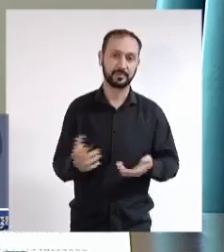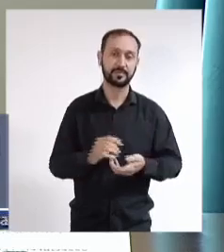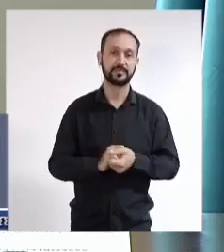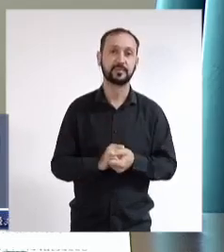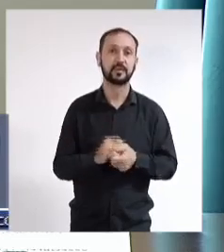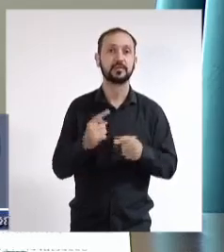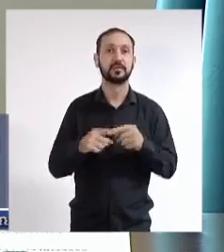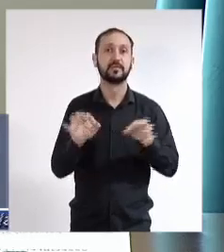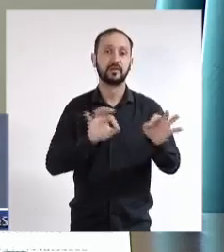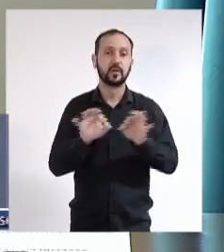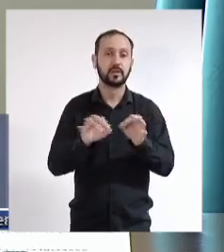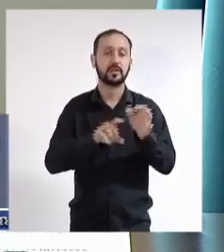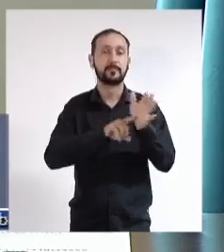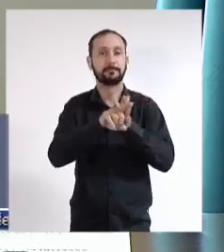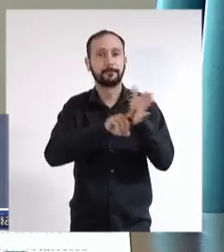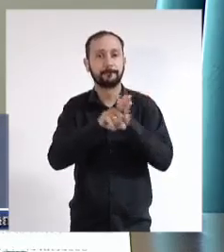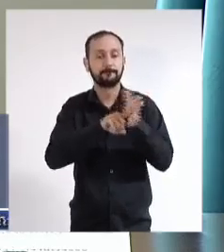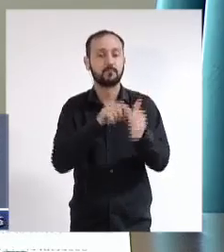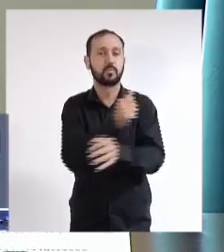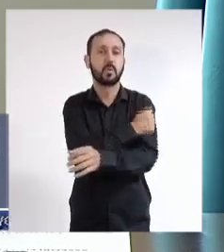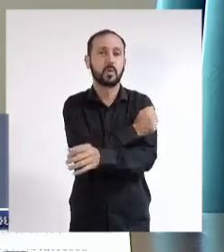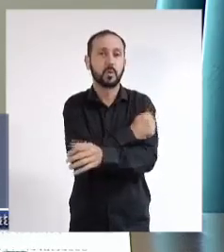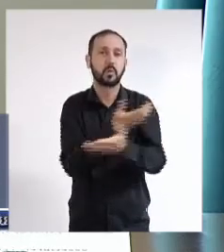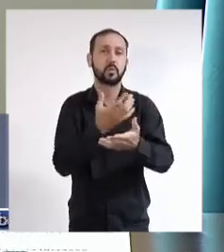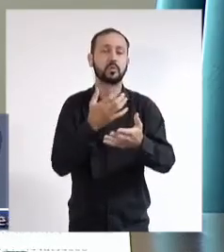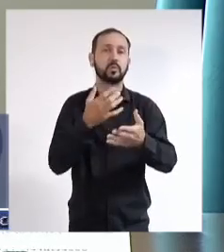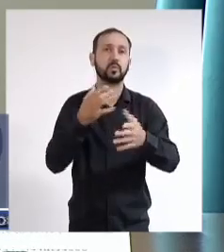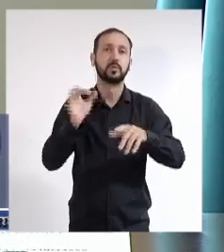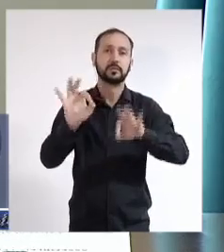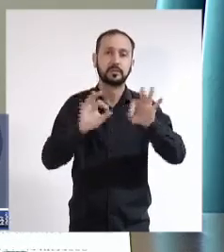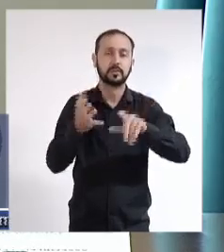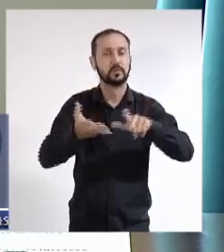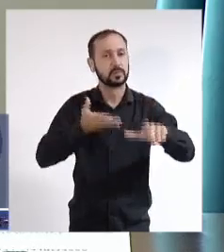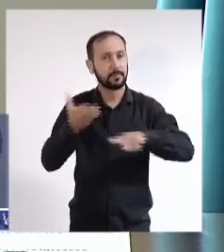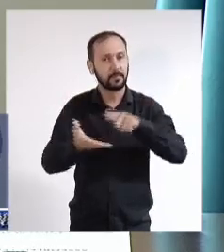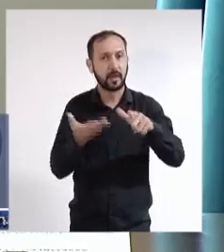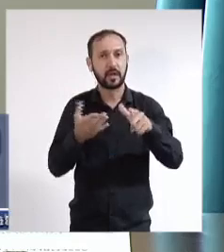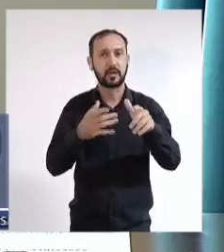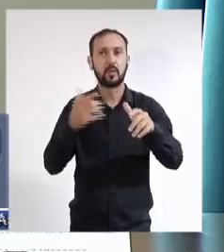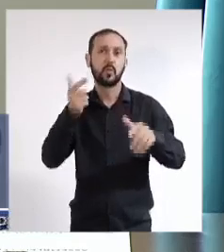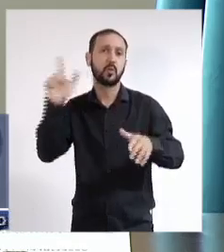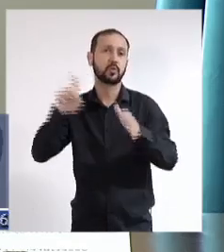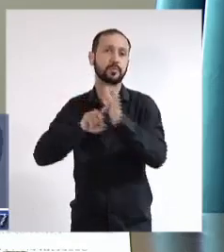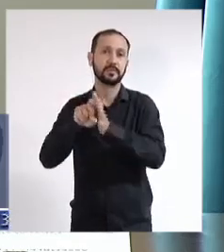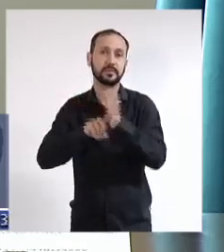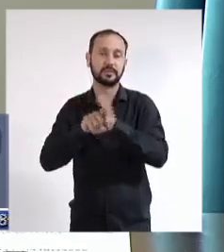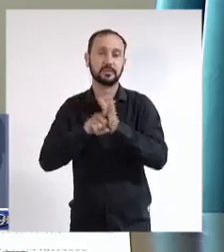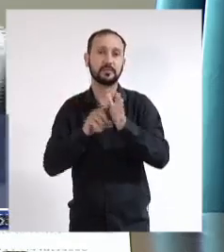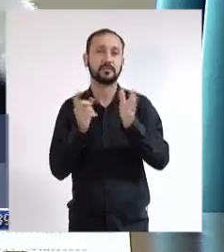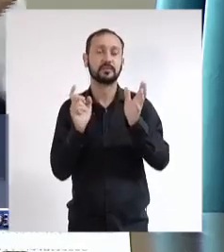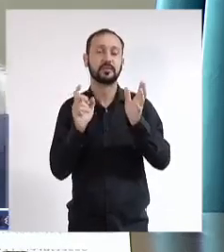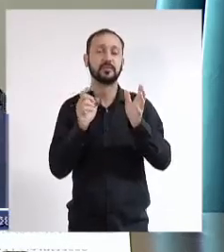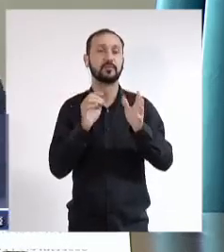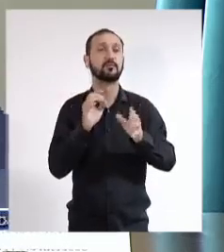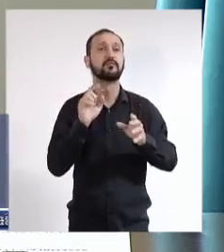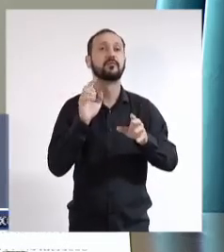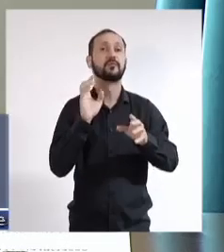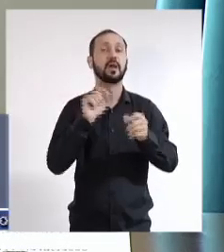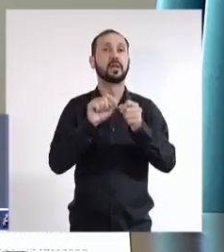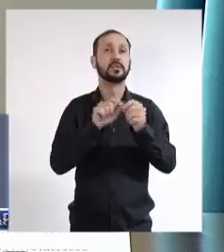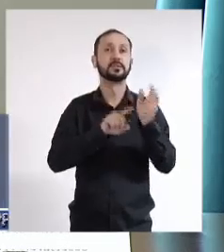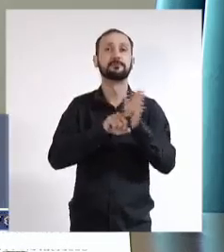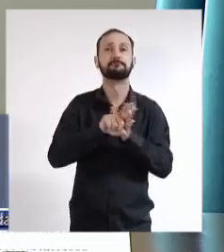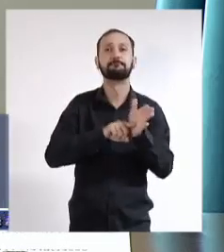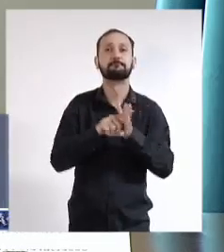você vai fazer uma pesquisa um aluno fazer um trabalho ou qualquer pesquisador você entra pra fazer uma